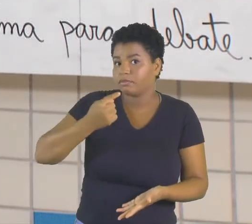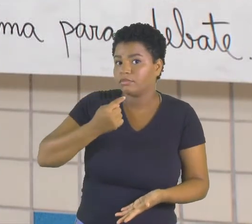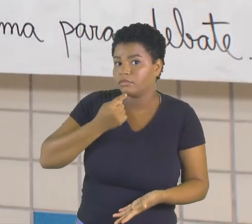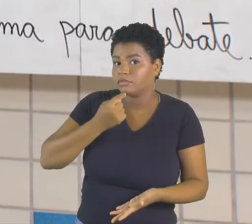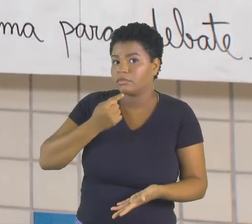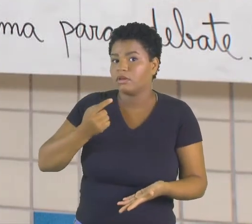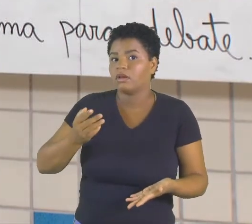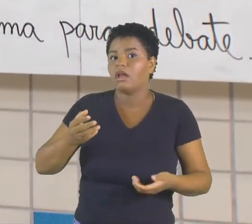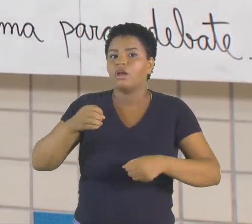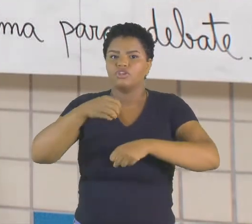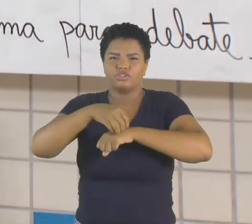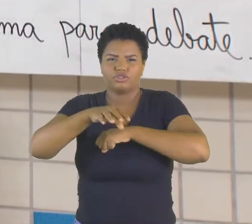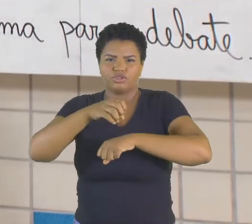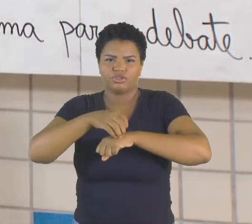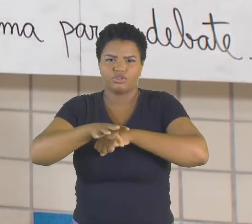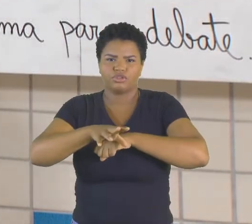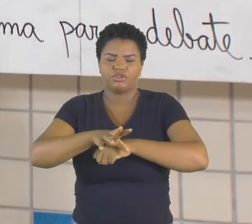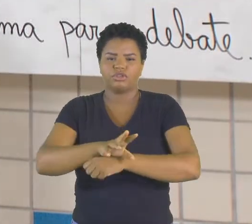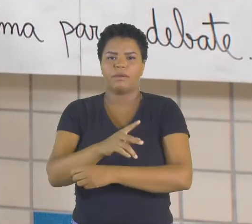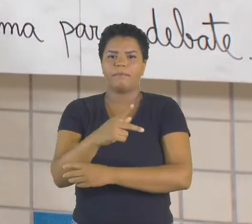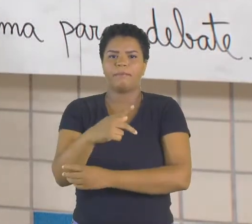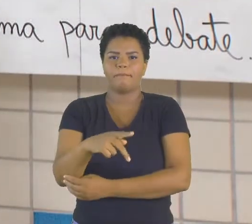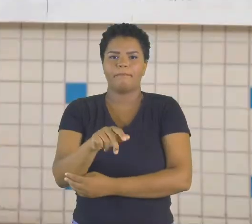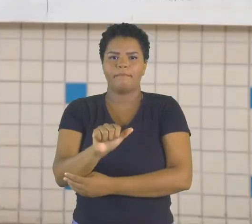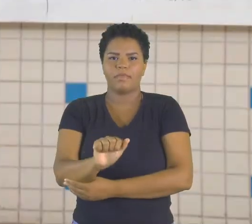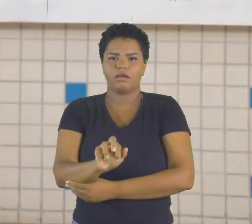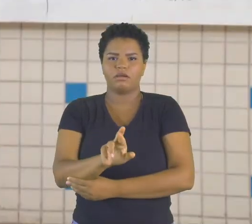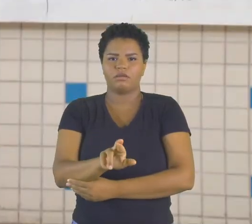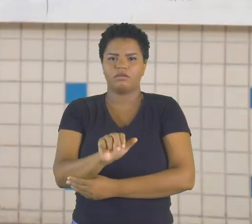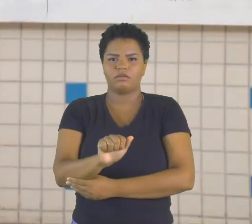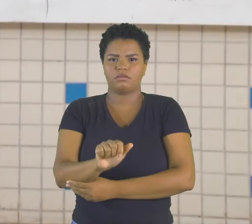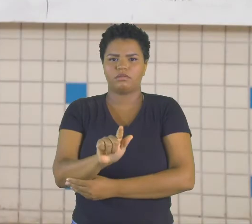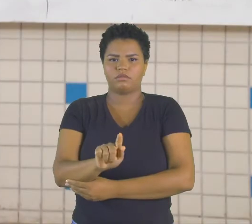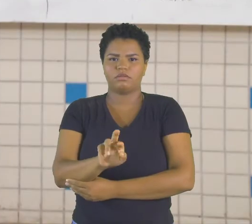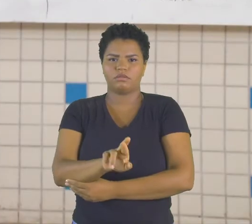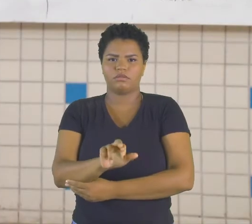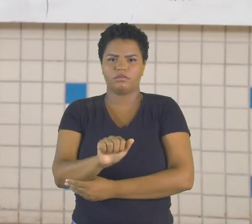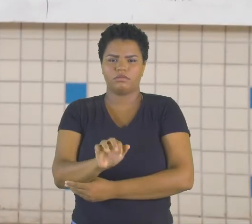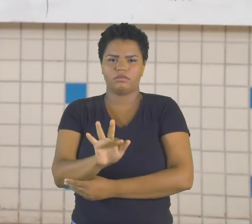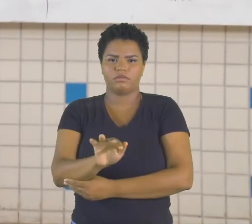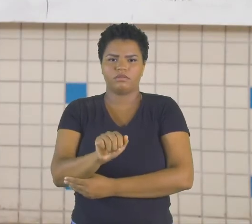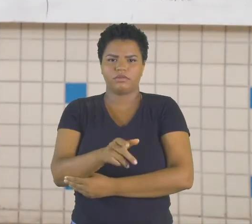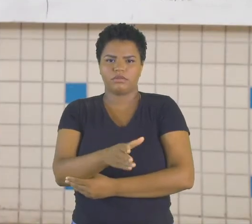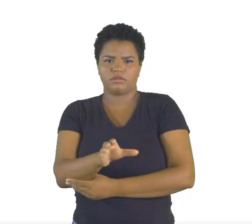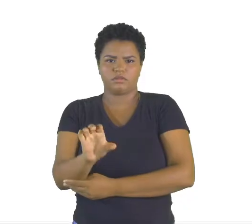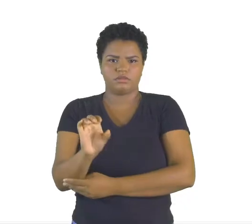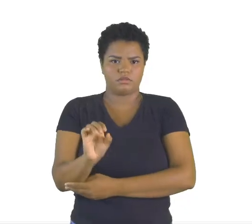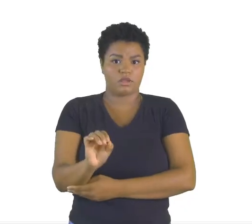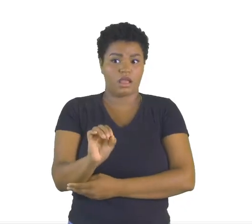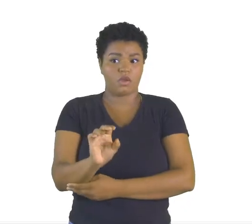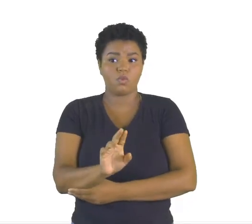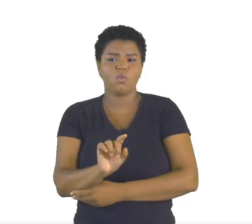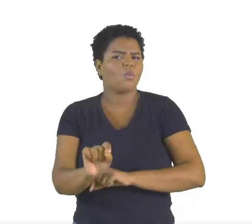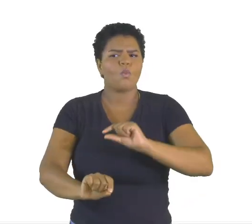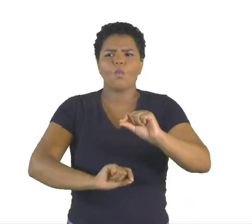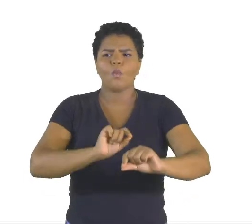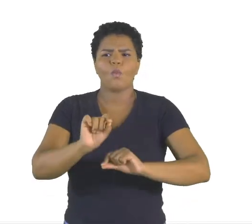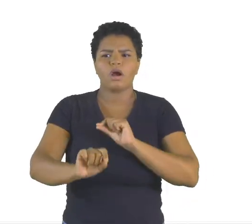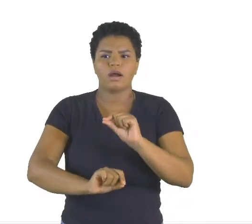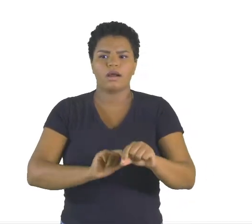de paragrafação. Mas o que é a paragrafação? Como o próprio nome diz, é